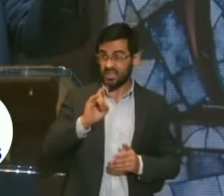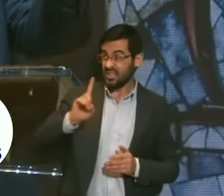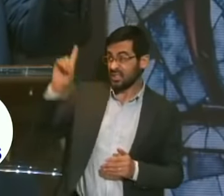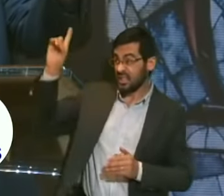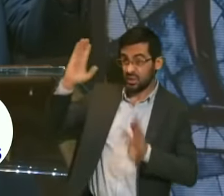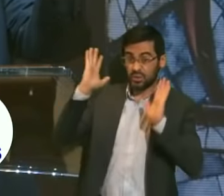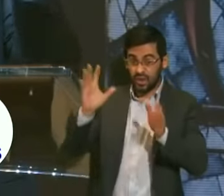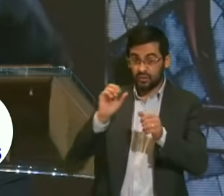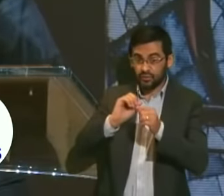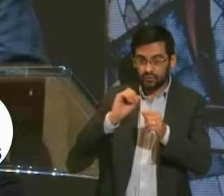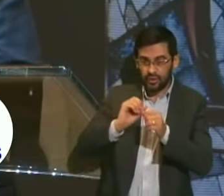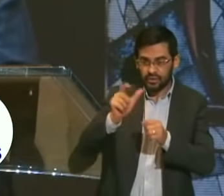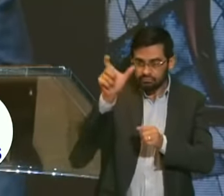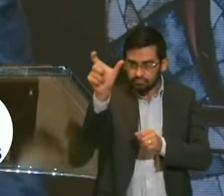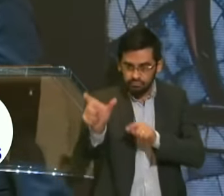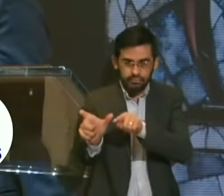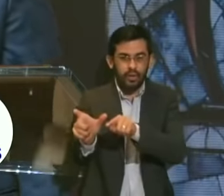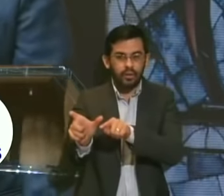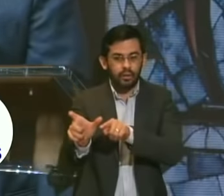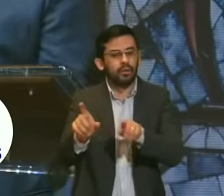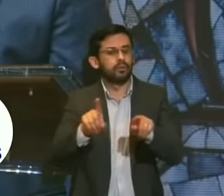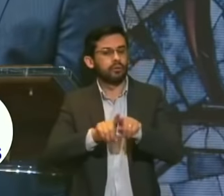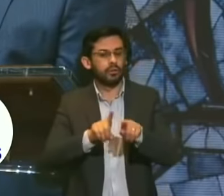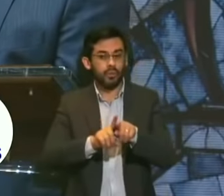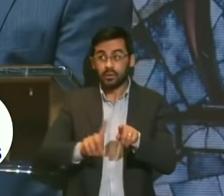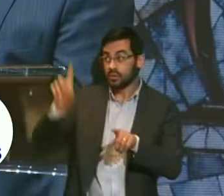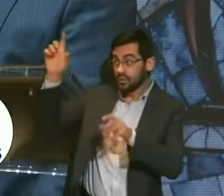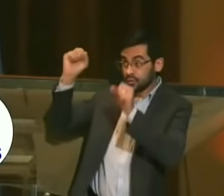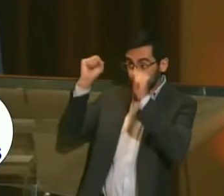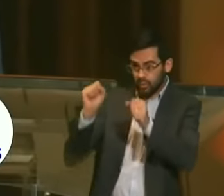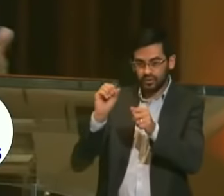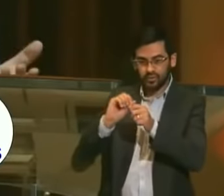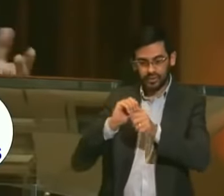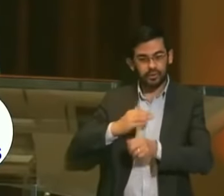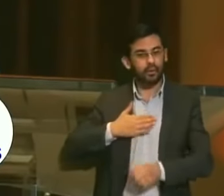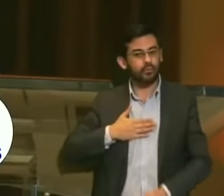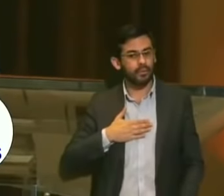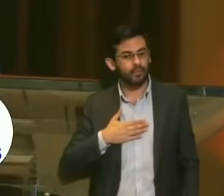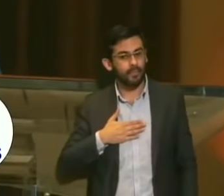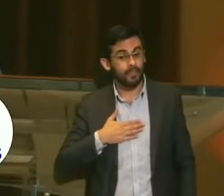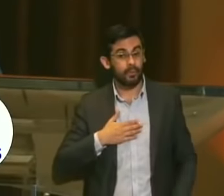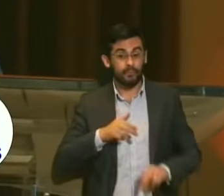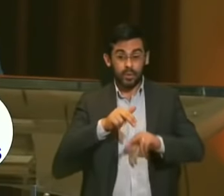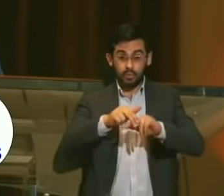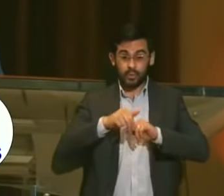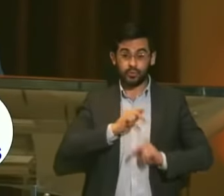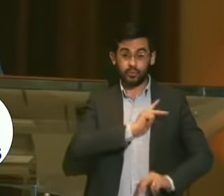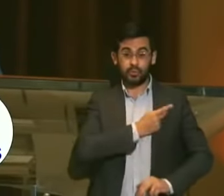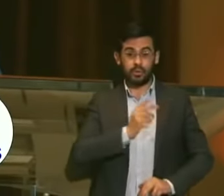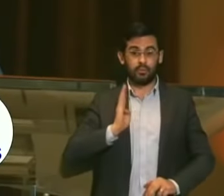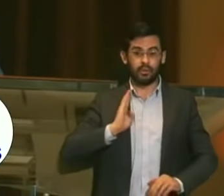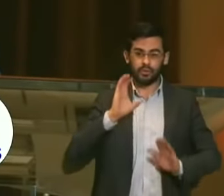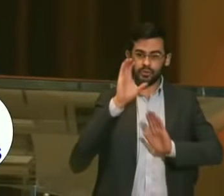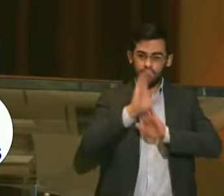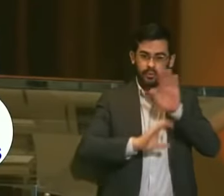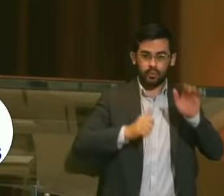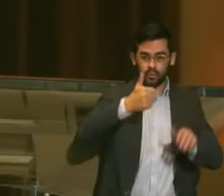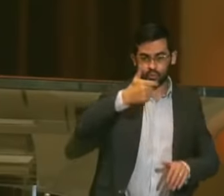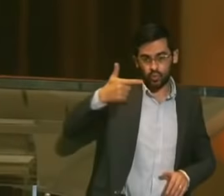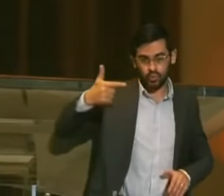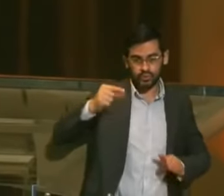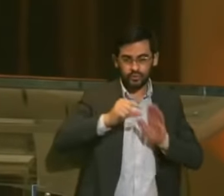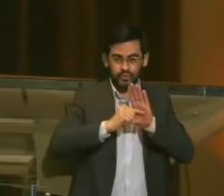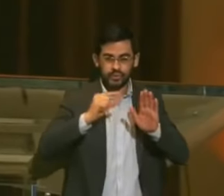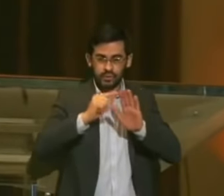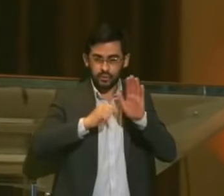fez isso em outras pessoas, Ele vai fazer na minha vida. E é por isso que o livro de Hebreus vai dizer, lá no capítulo 12, versículos